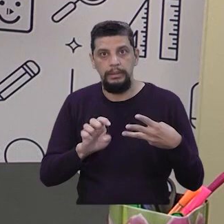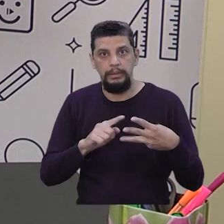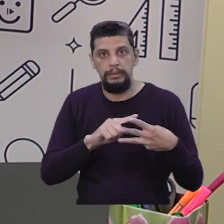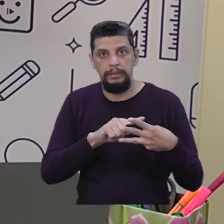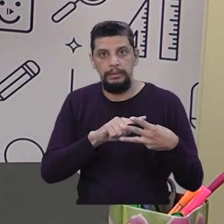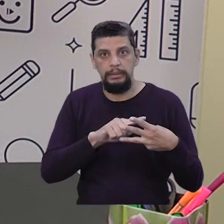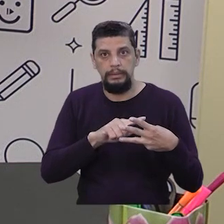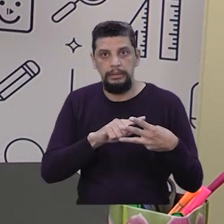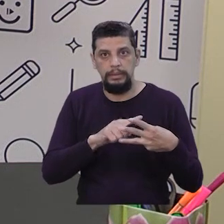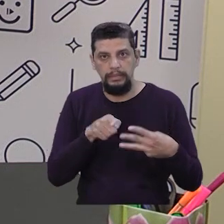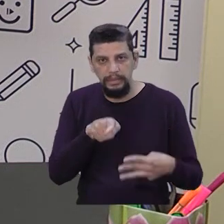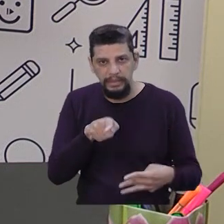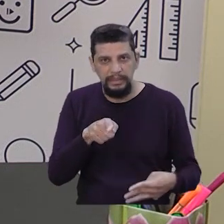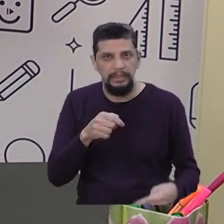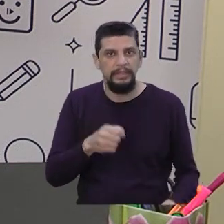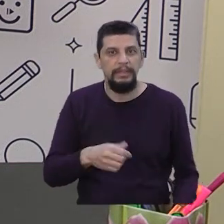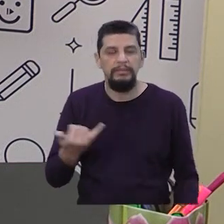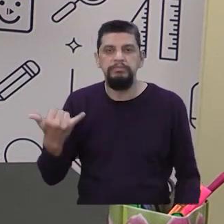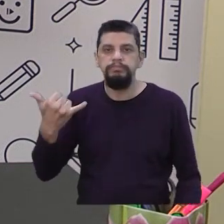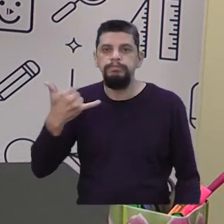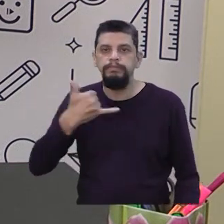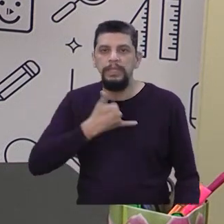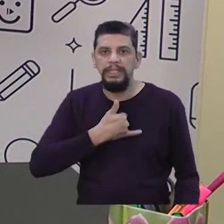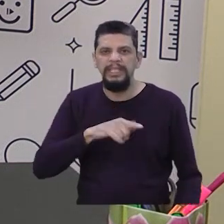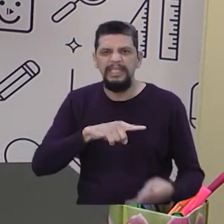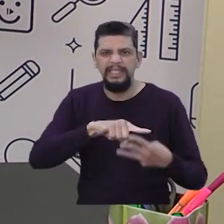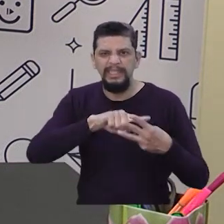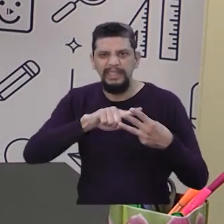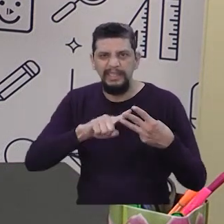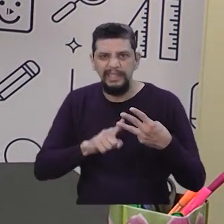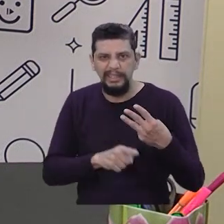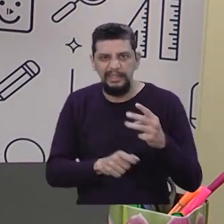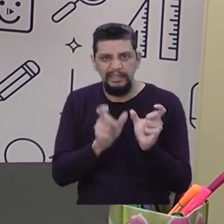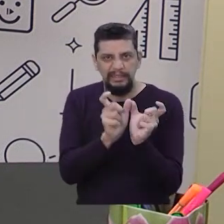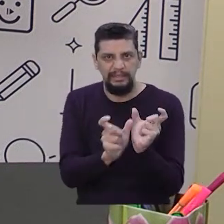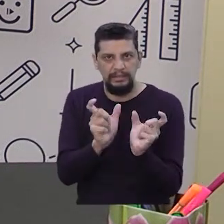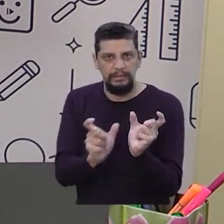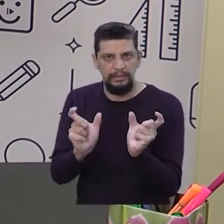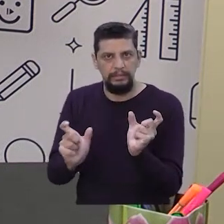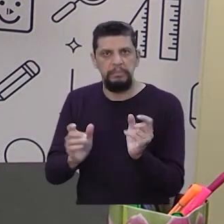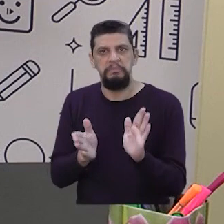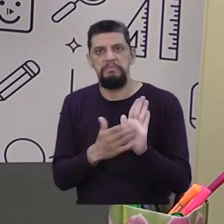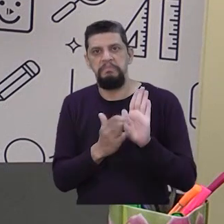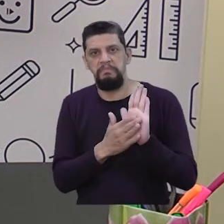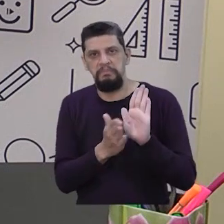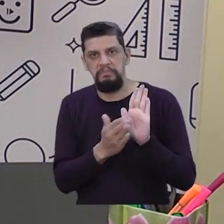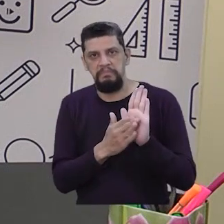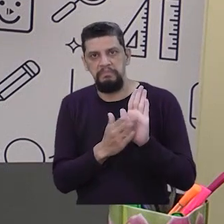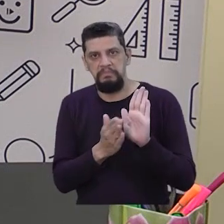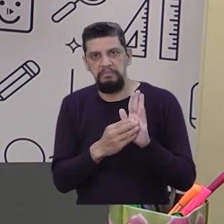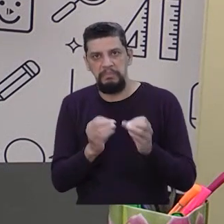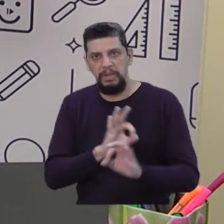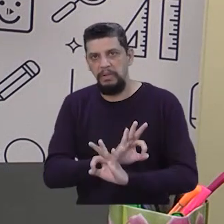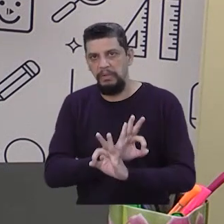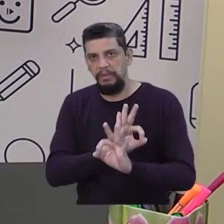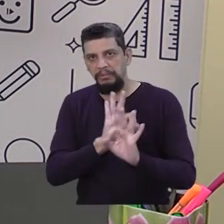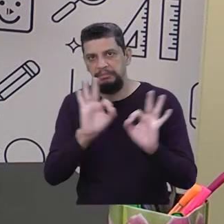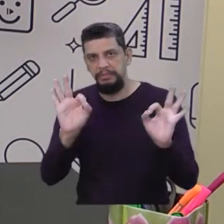Ar-vo-re. Vocês falaram que tem três sílabas. Muito